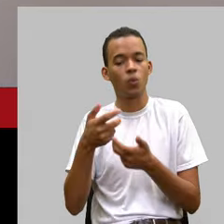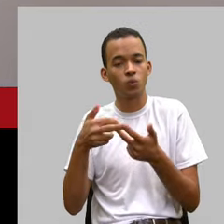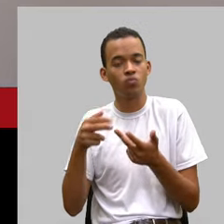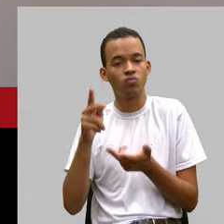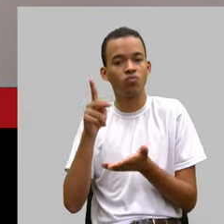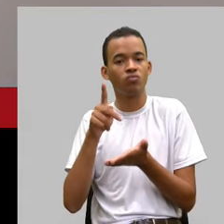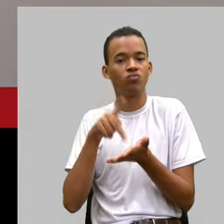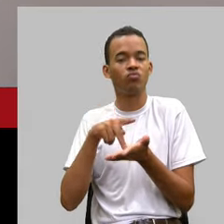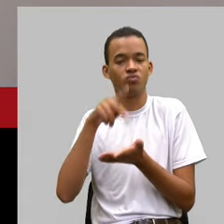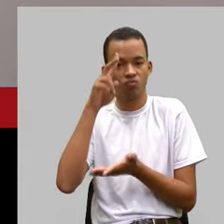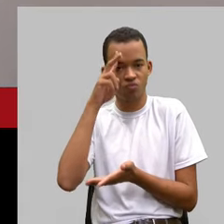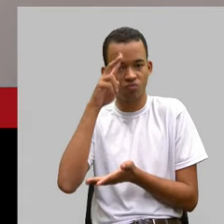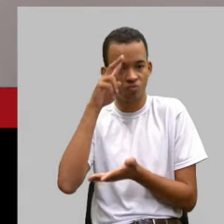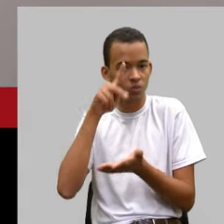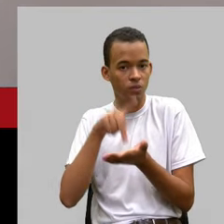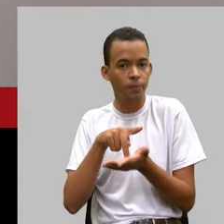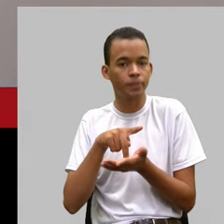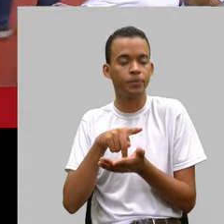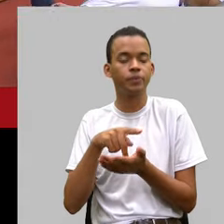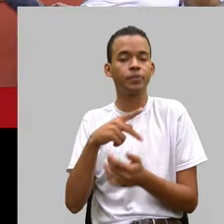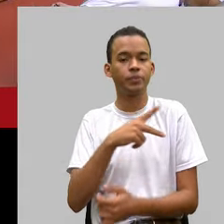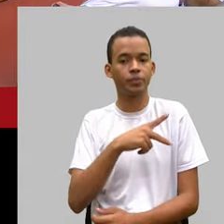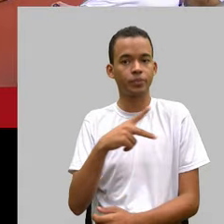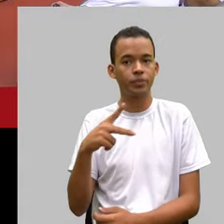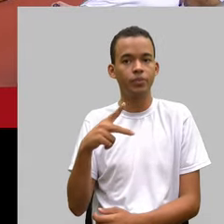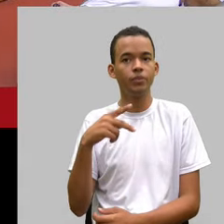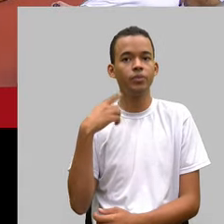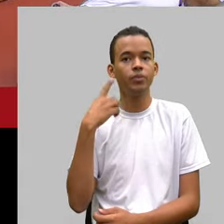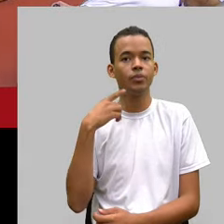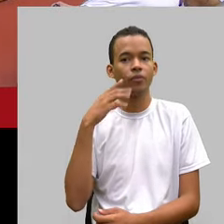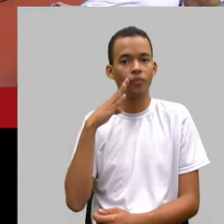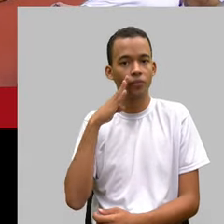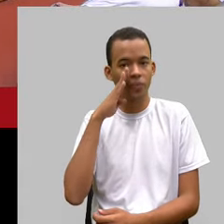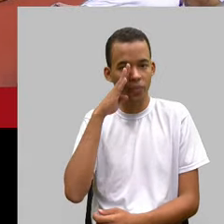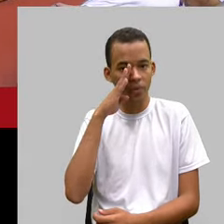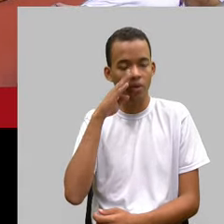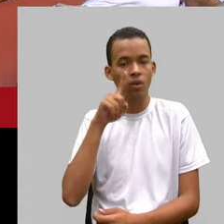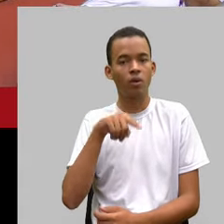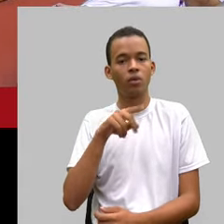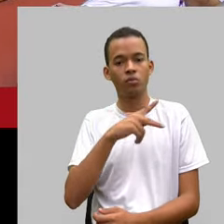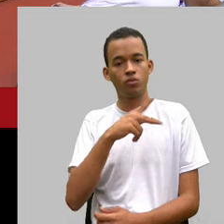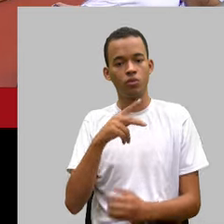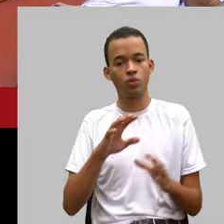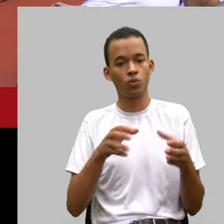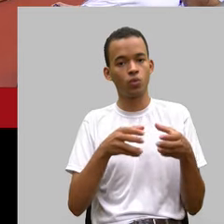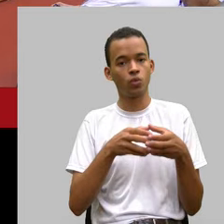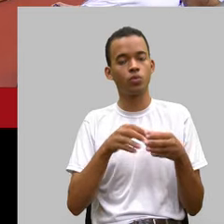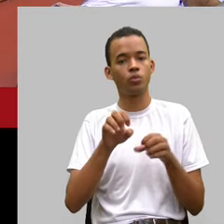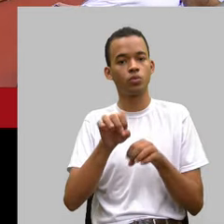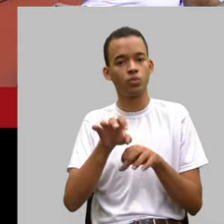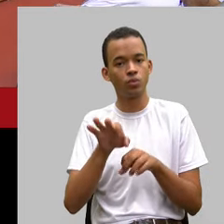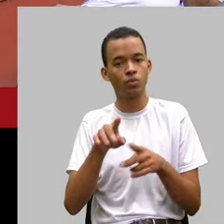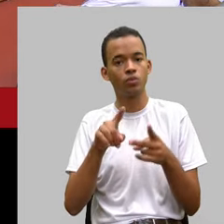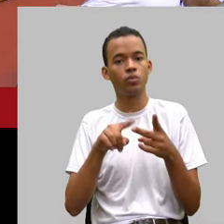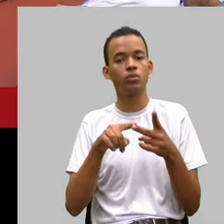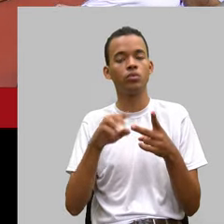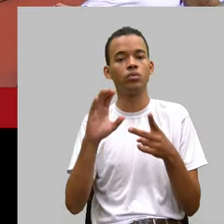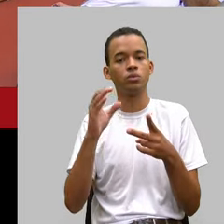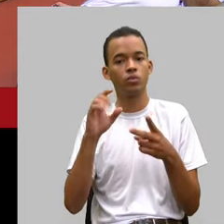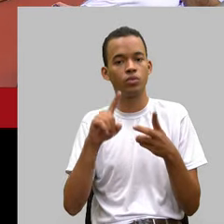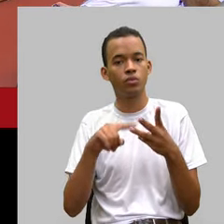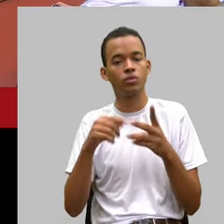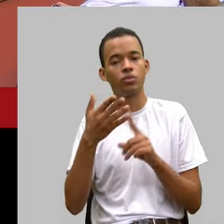presidência da deputada Beatriz Serqueira Presidenta da comissão de Educação Ciência e Tecnologia e